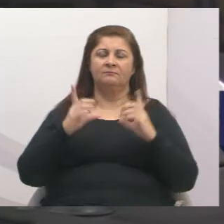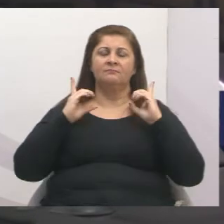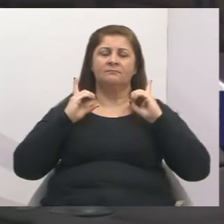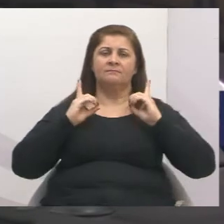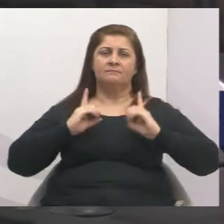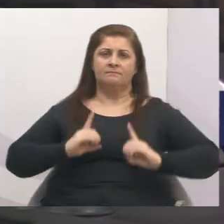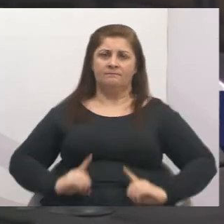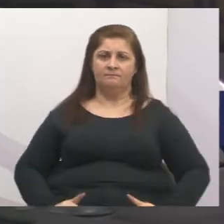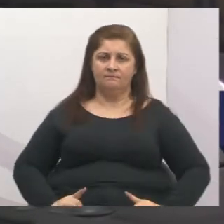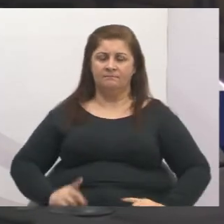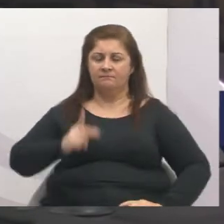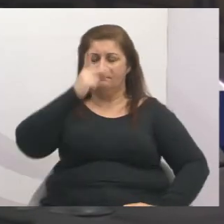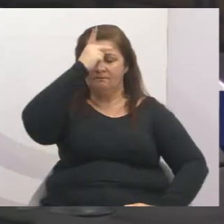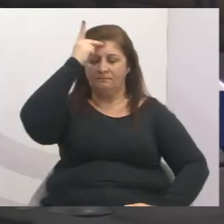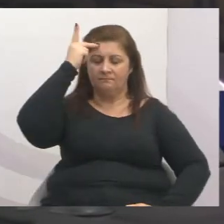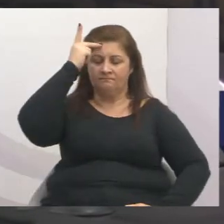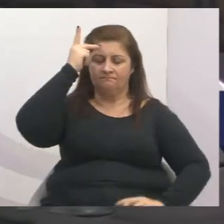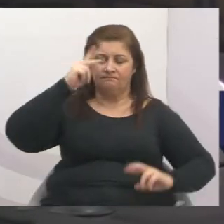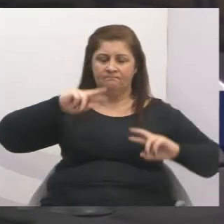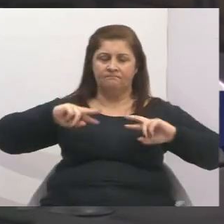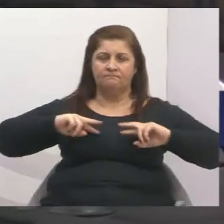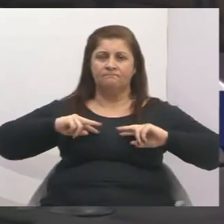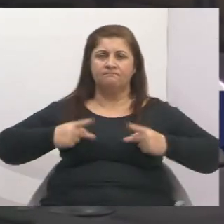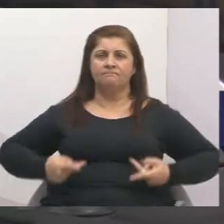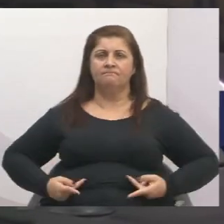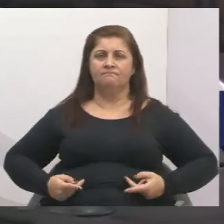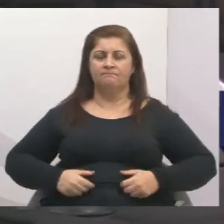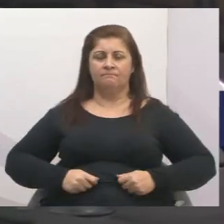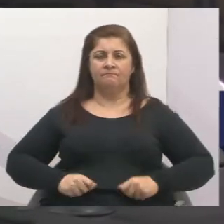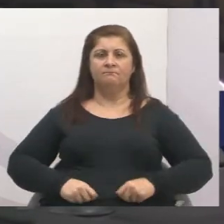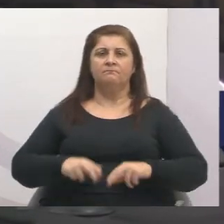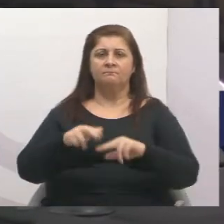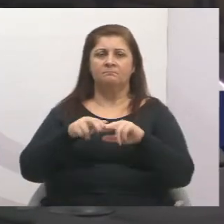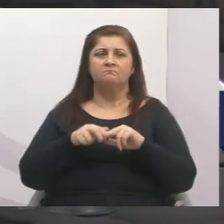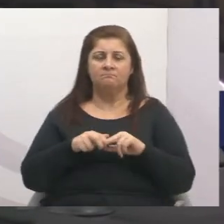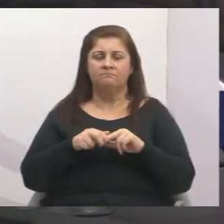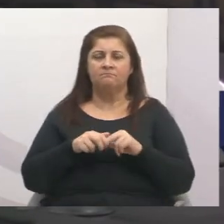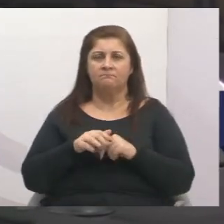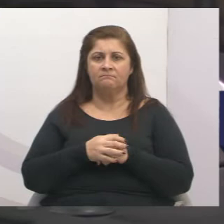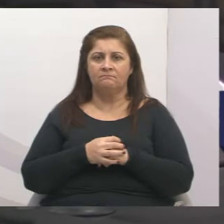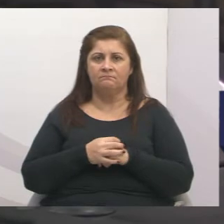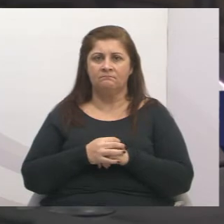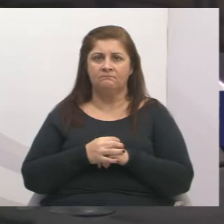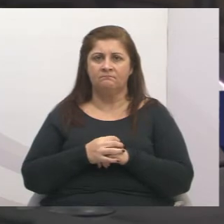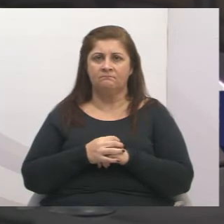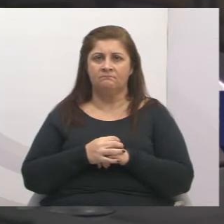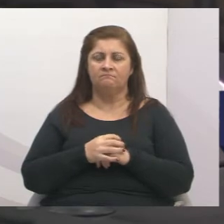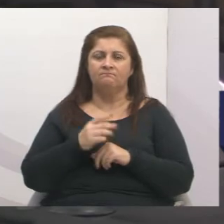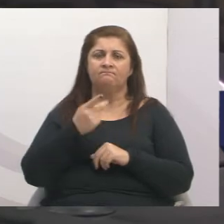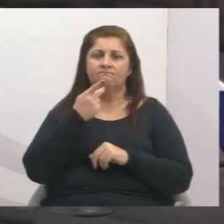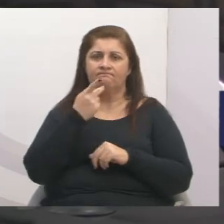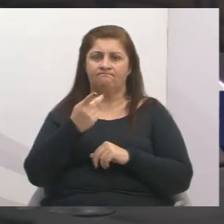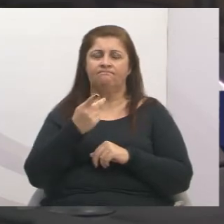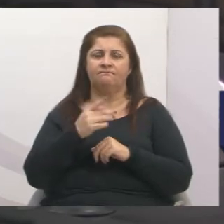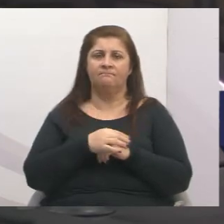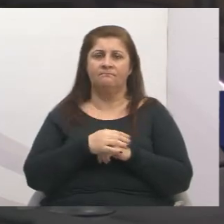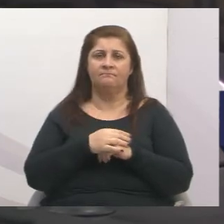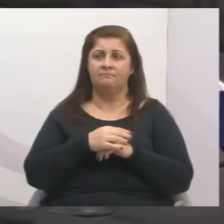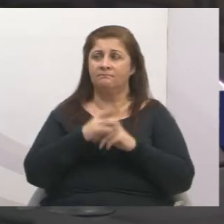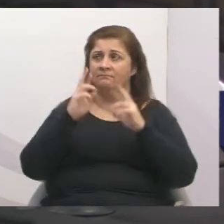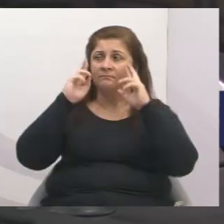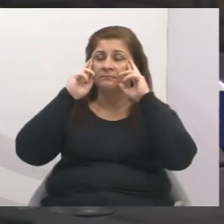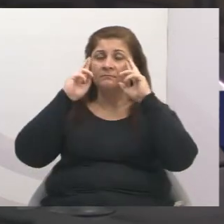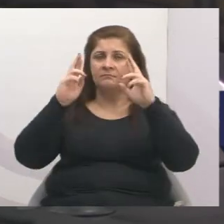dignidade da pessoa humana. Por esse motivo, eu quero aqui registrar o meu apreço a todos